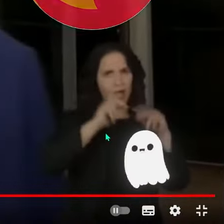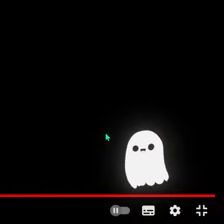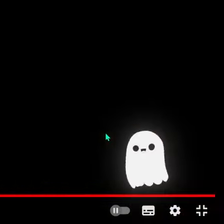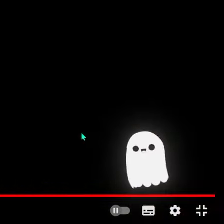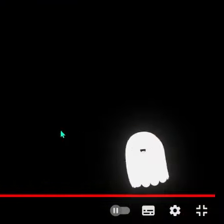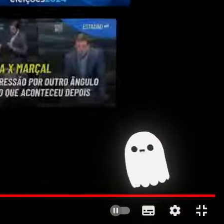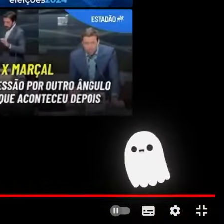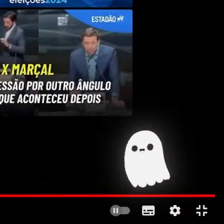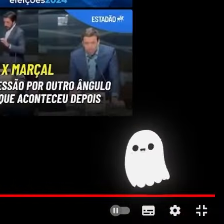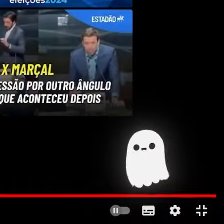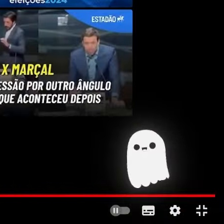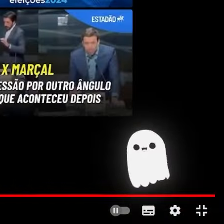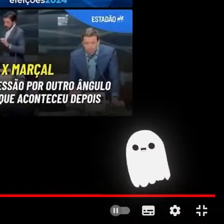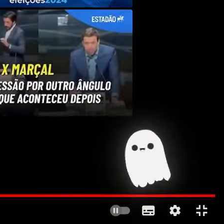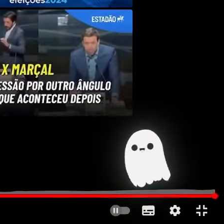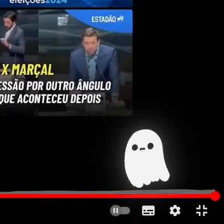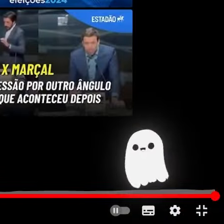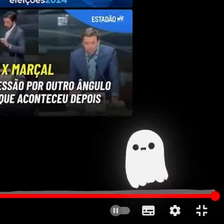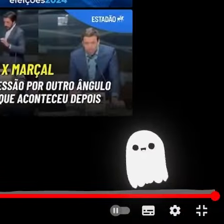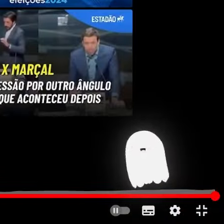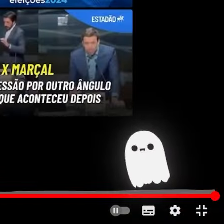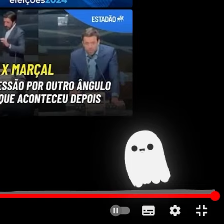não.